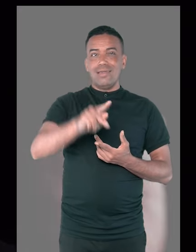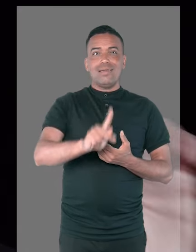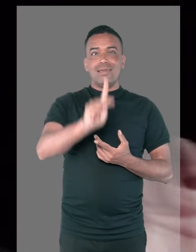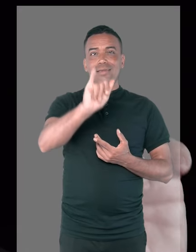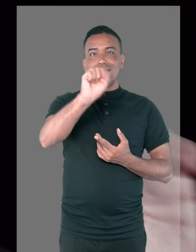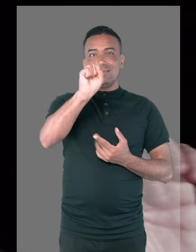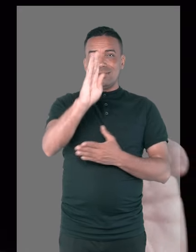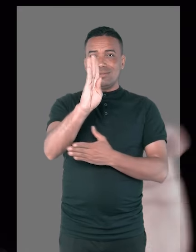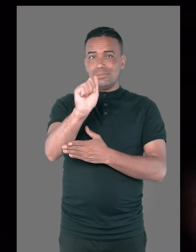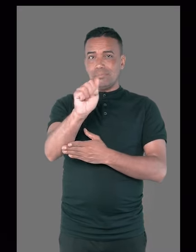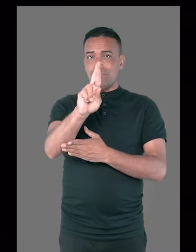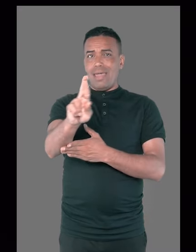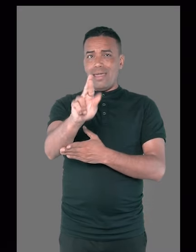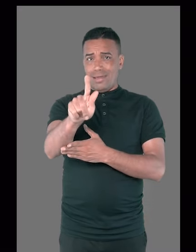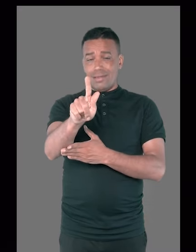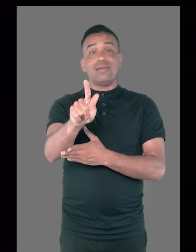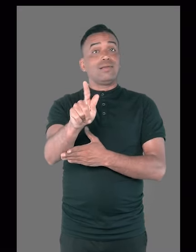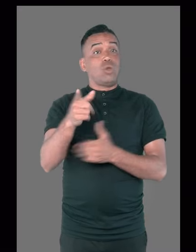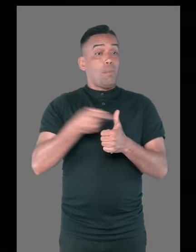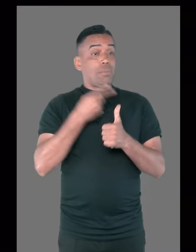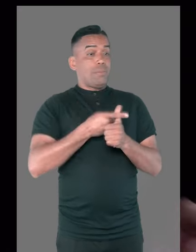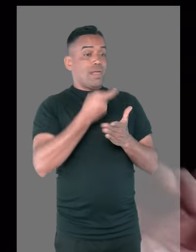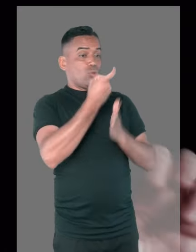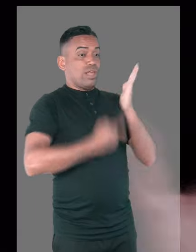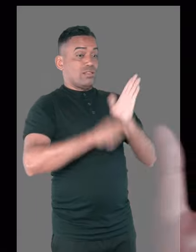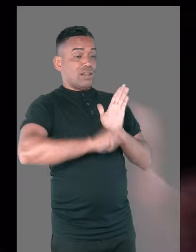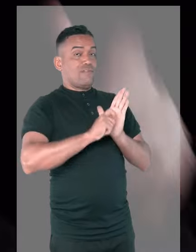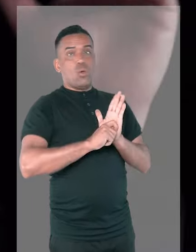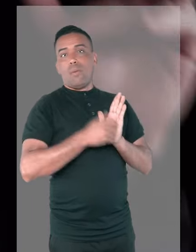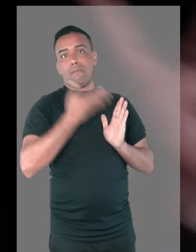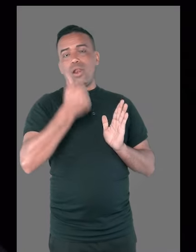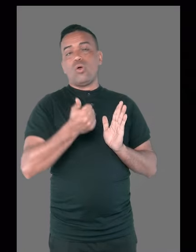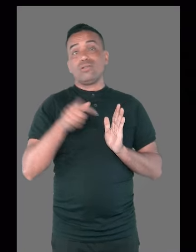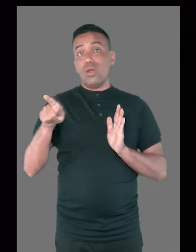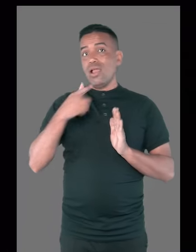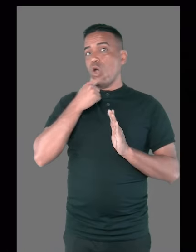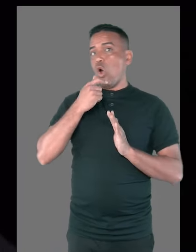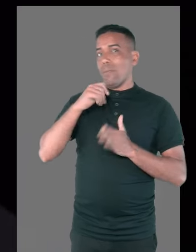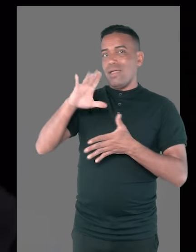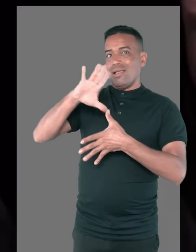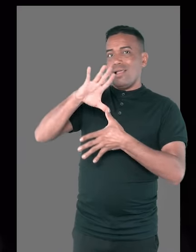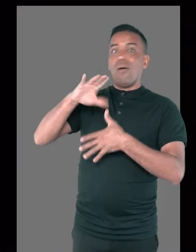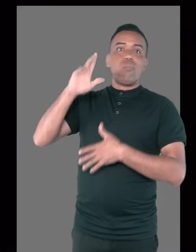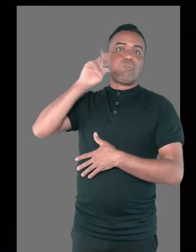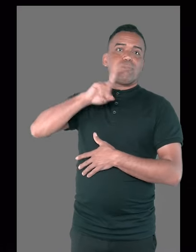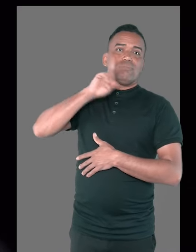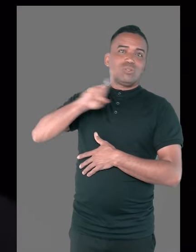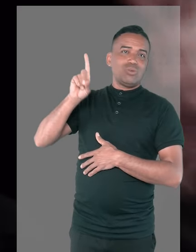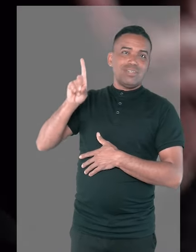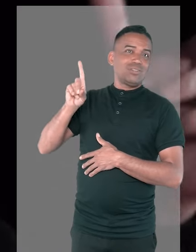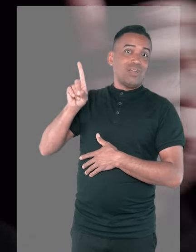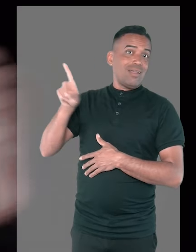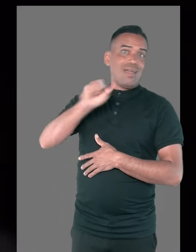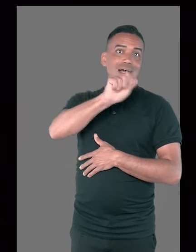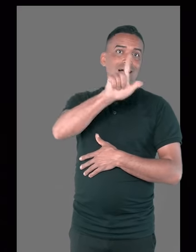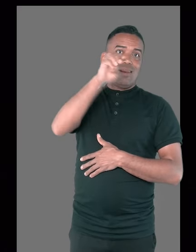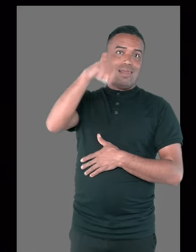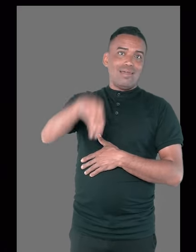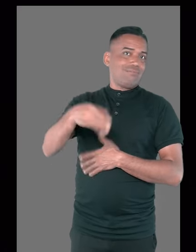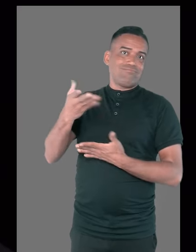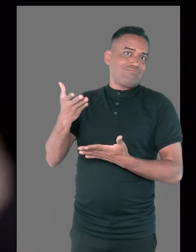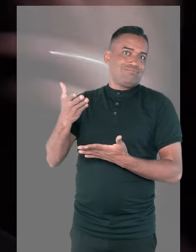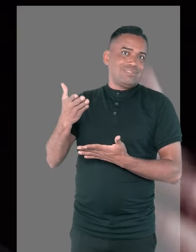o primeiro texto é o válido, é o que vale. Só que Ginsberg, grande poeta americano, era um Allen Ginsberg, tá certo? Um grande poeta que